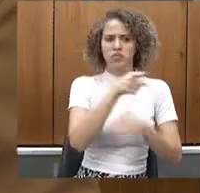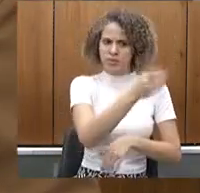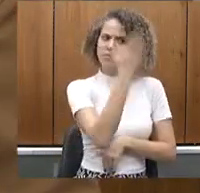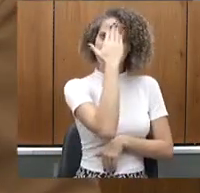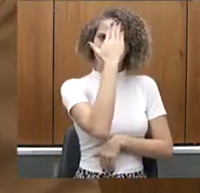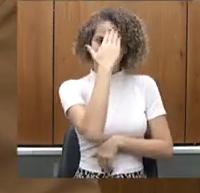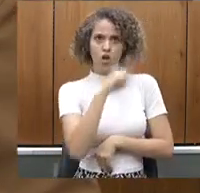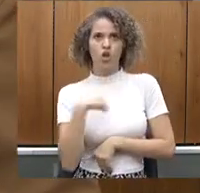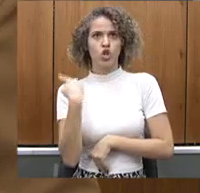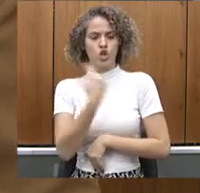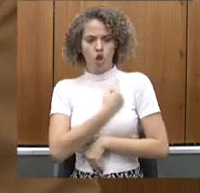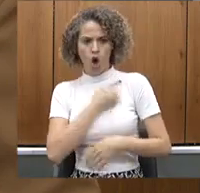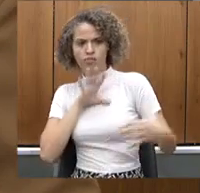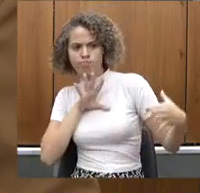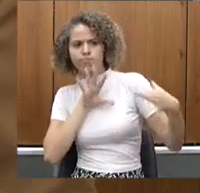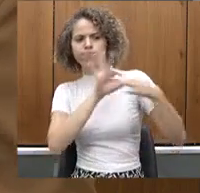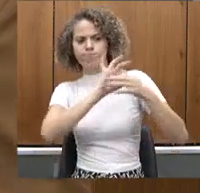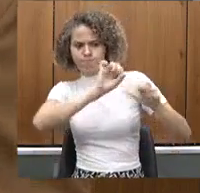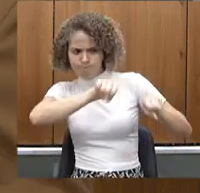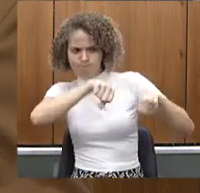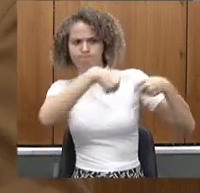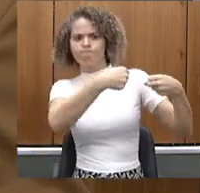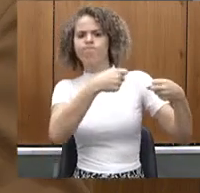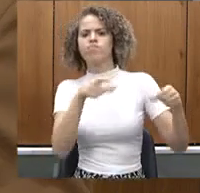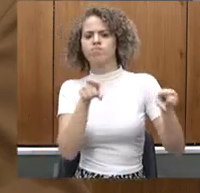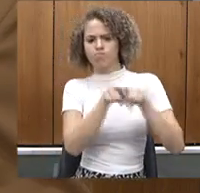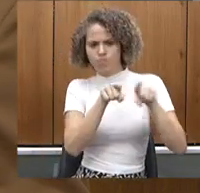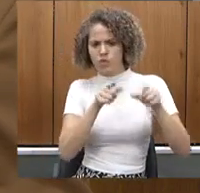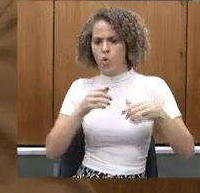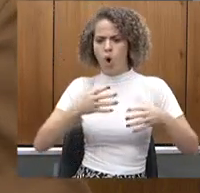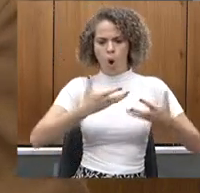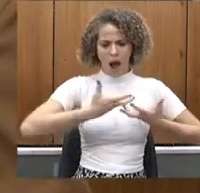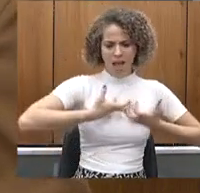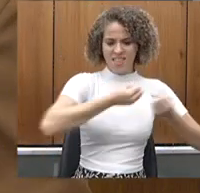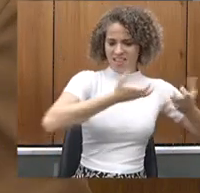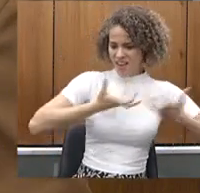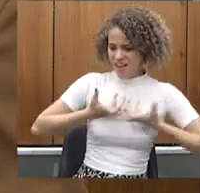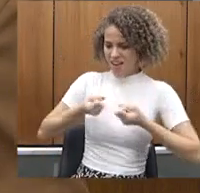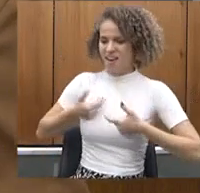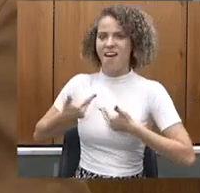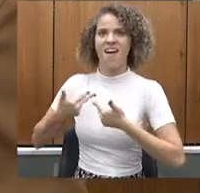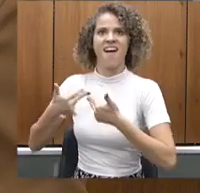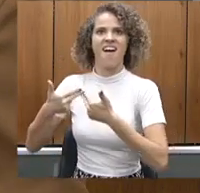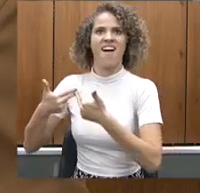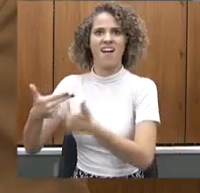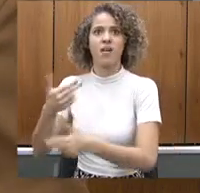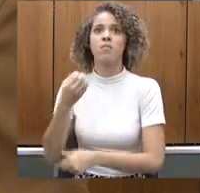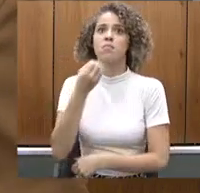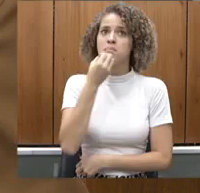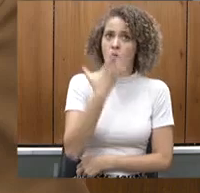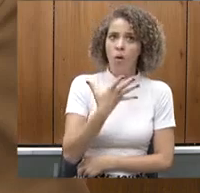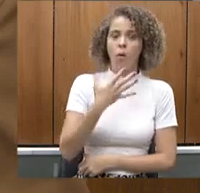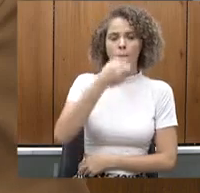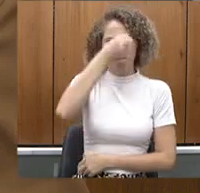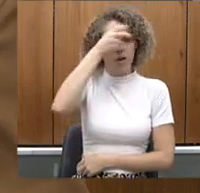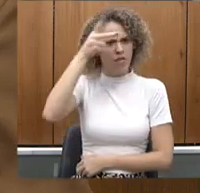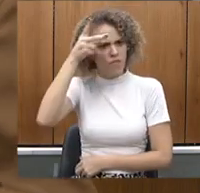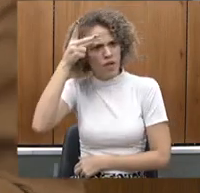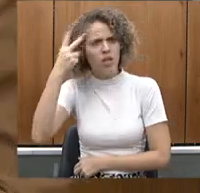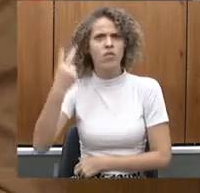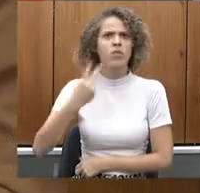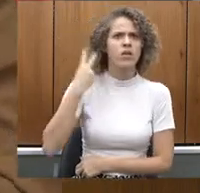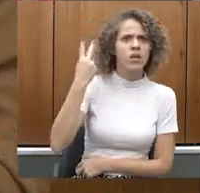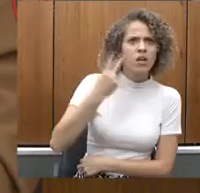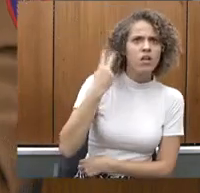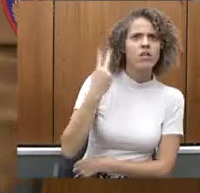a gente leva tudo em consideração e ajuda a gente atender melhor a população um agradecimento também aos prefeitos e vereadores né